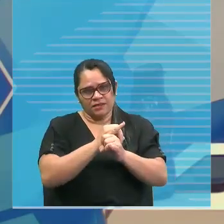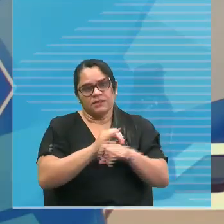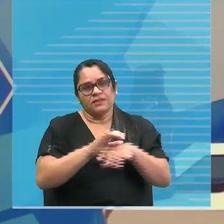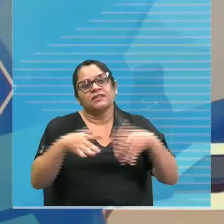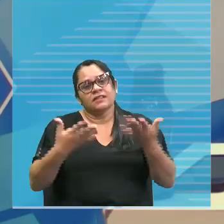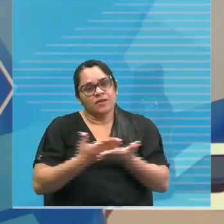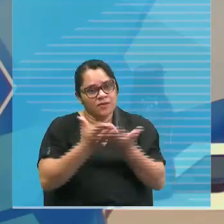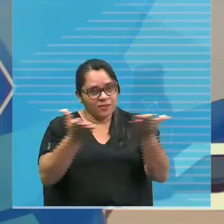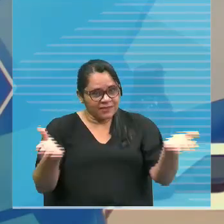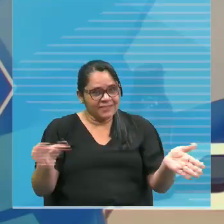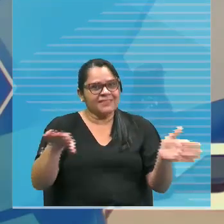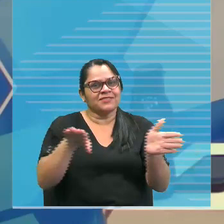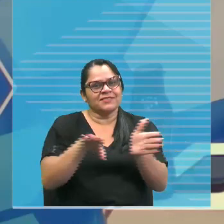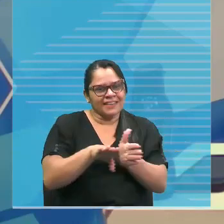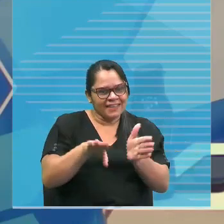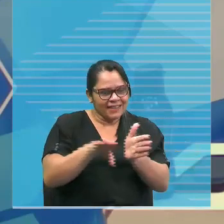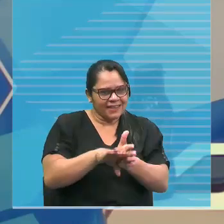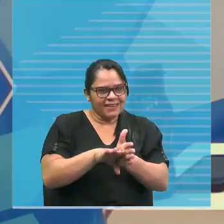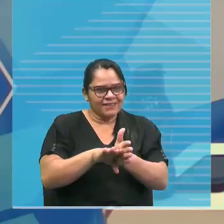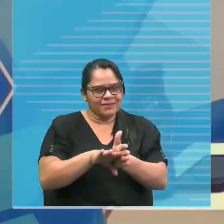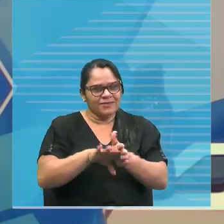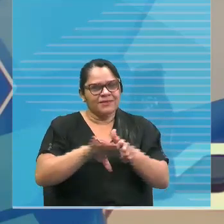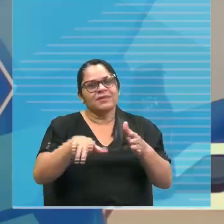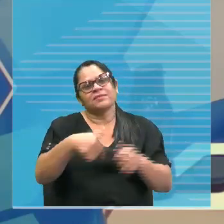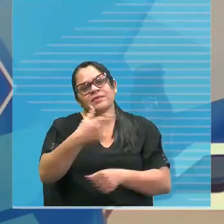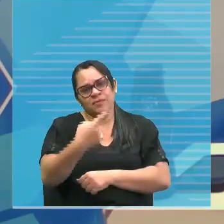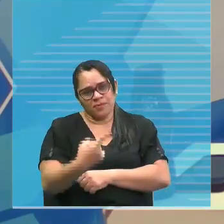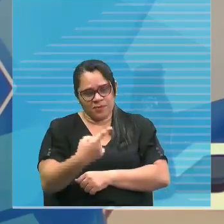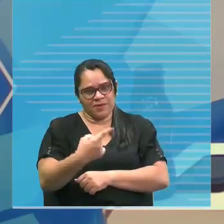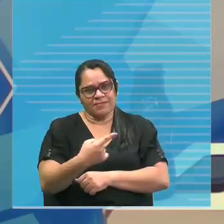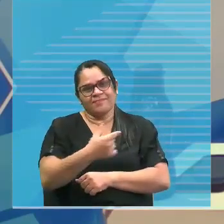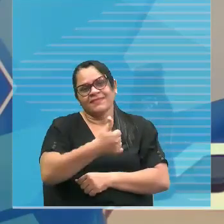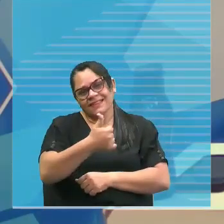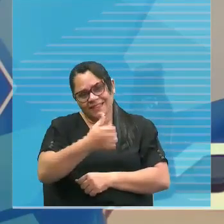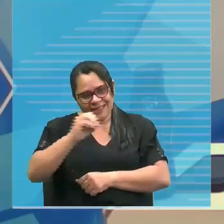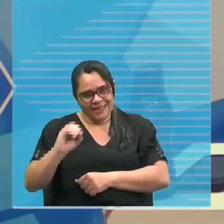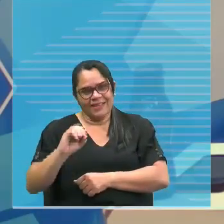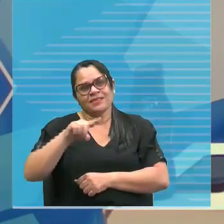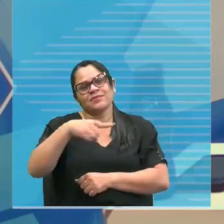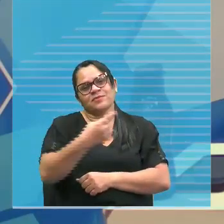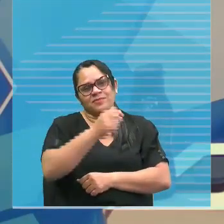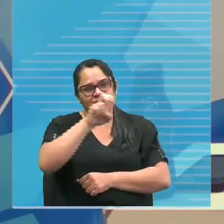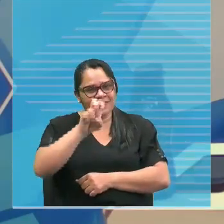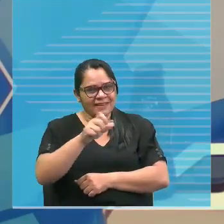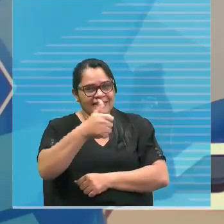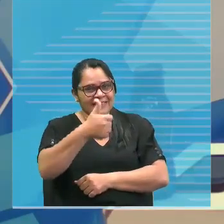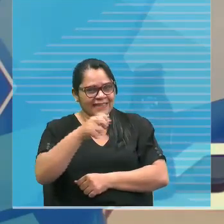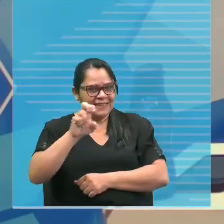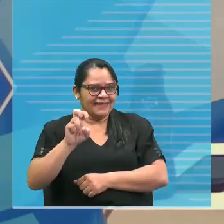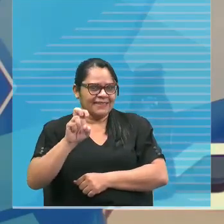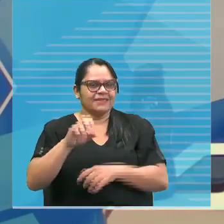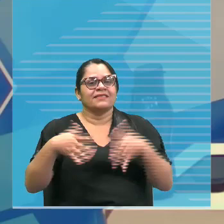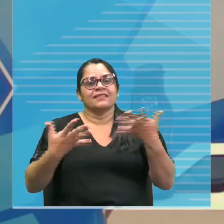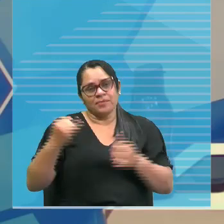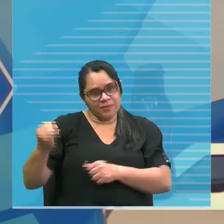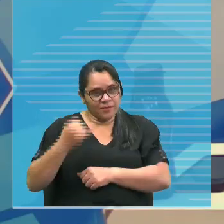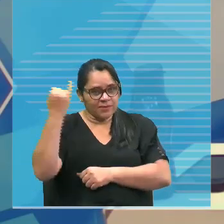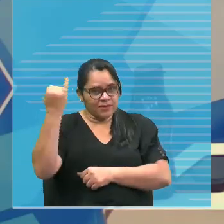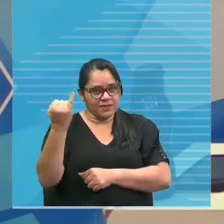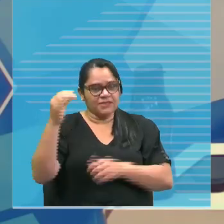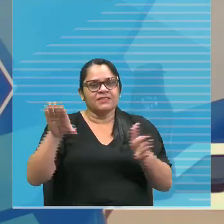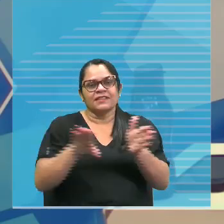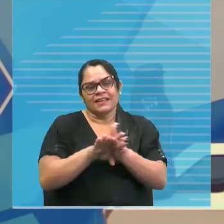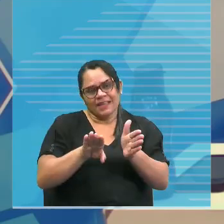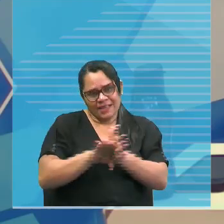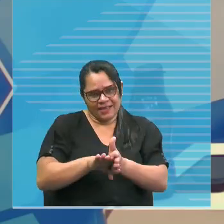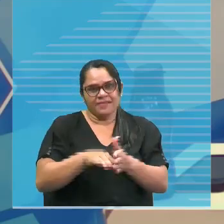vão chegando né Estamos chegando né 1:10 1:15 tá mais cedo o importante é chegar tá então